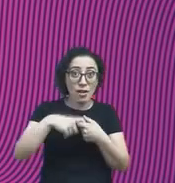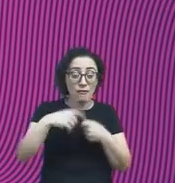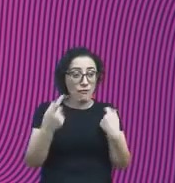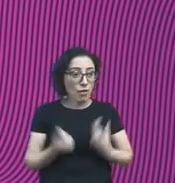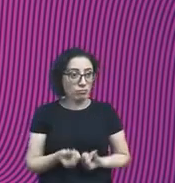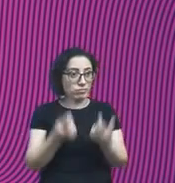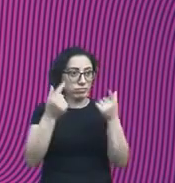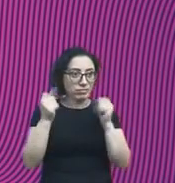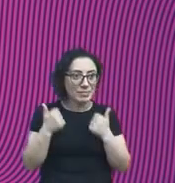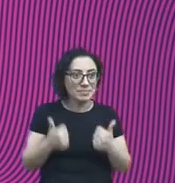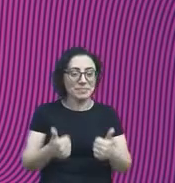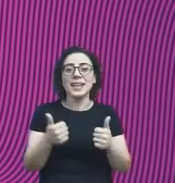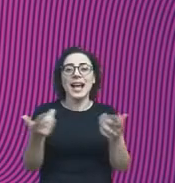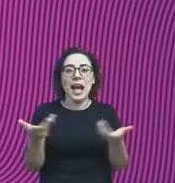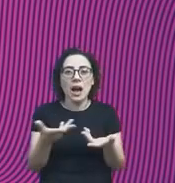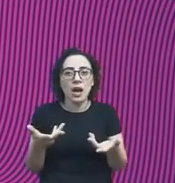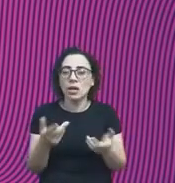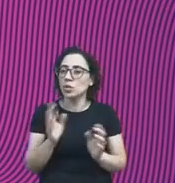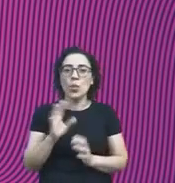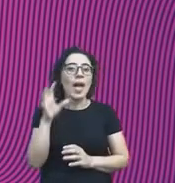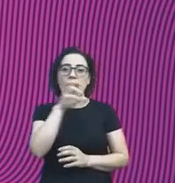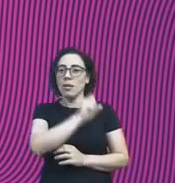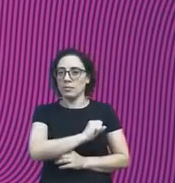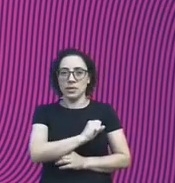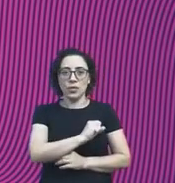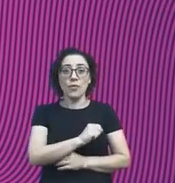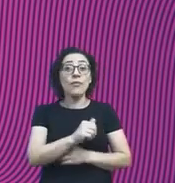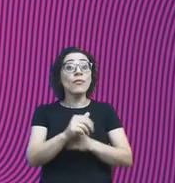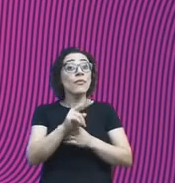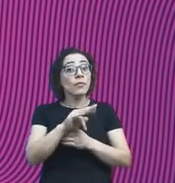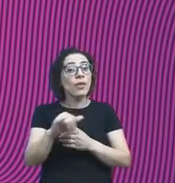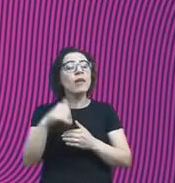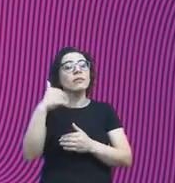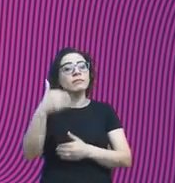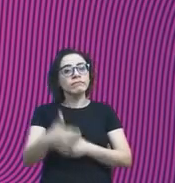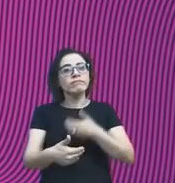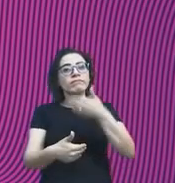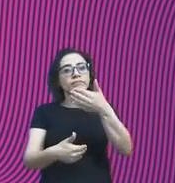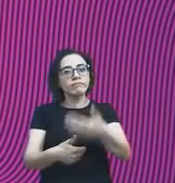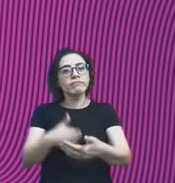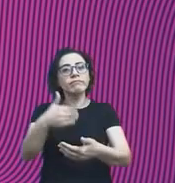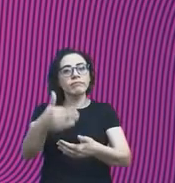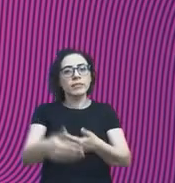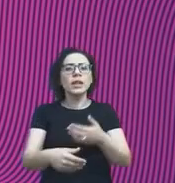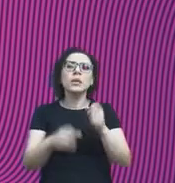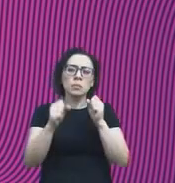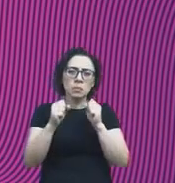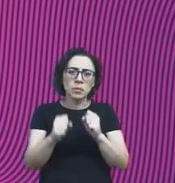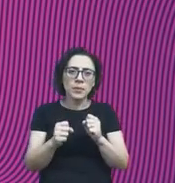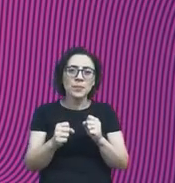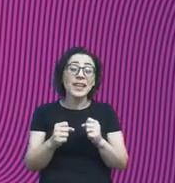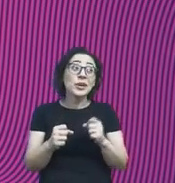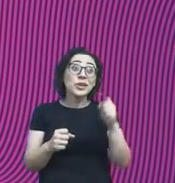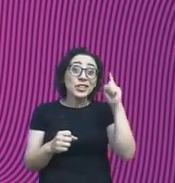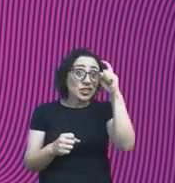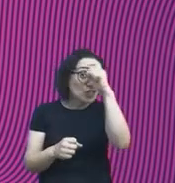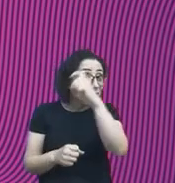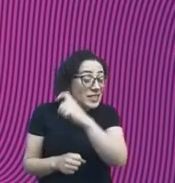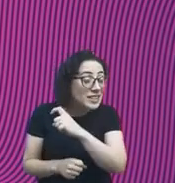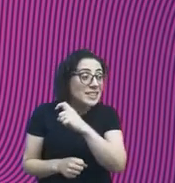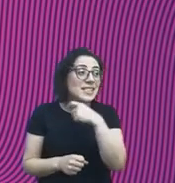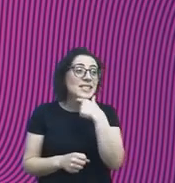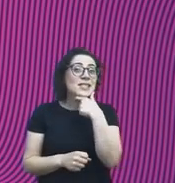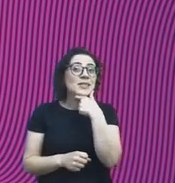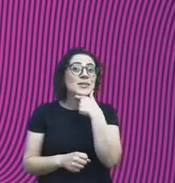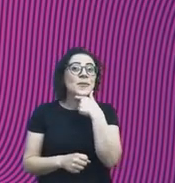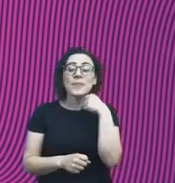estar na raiz da solução, que vale a pena a gente investir nela. É difícil a gente convencer os nossos associados, né? Falar, deixa eu priorizar isso aqui